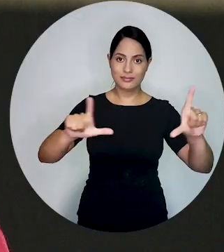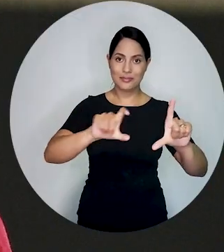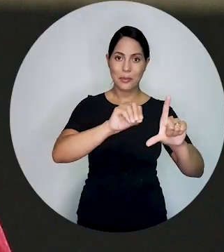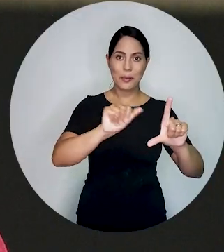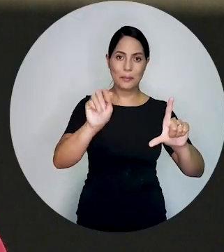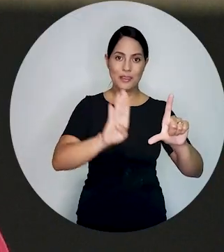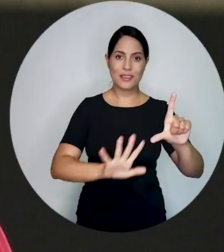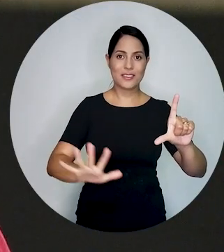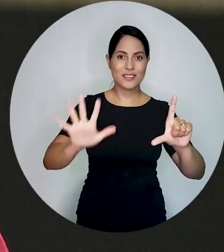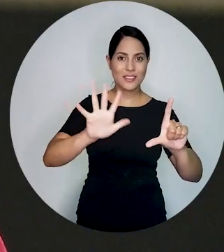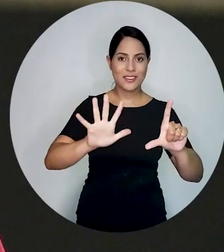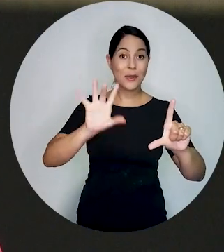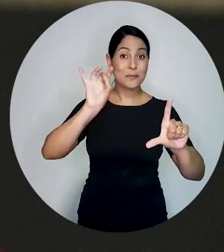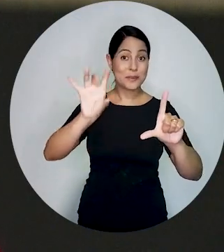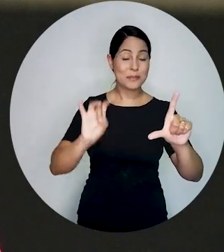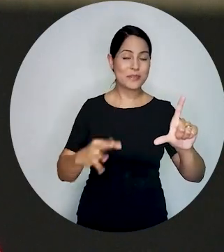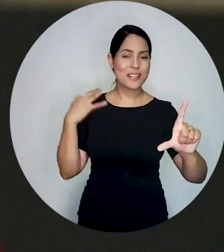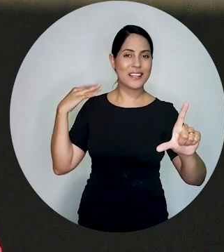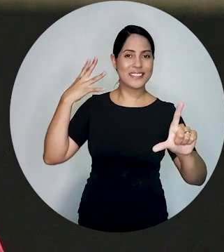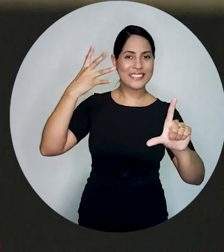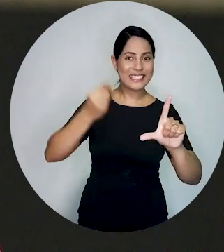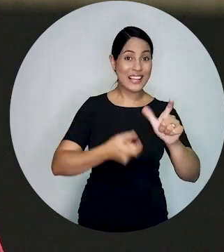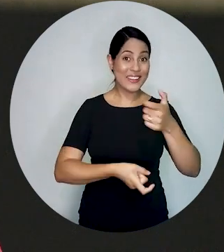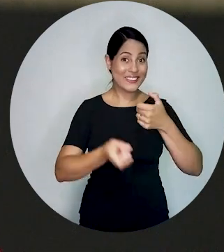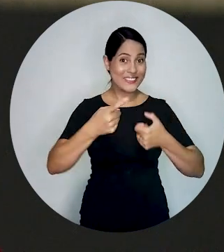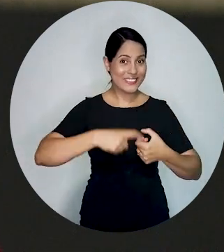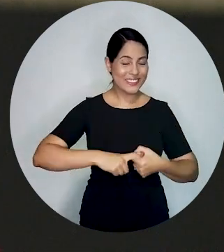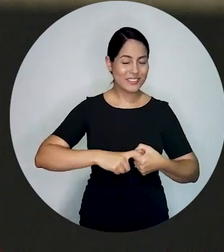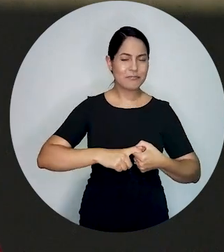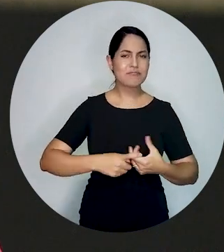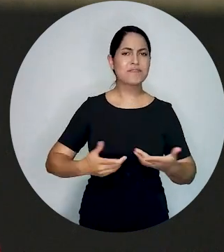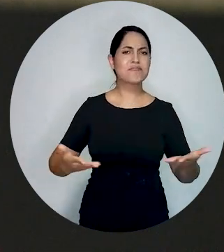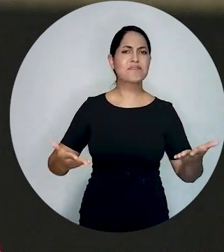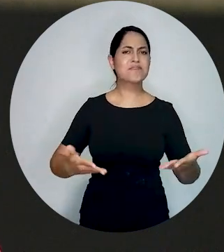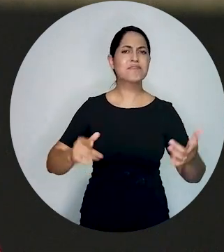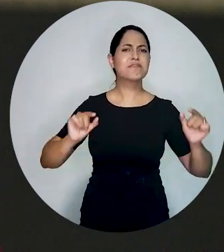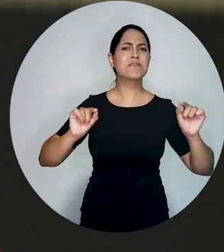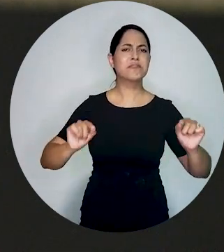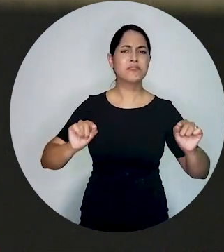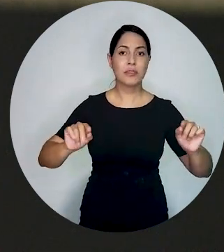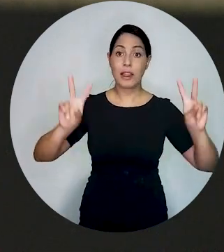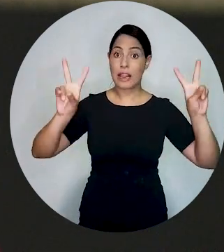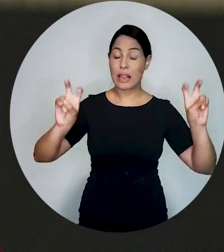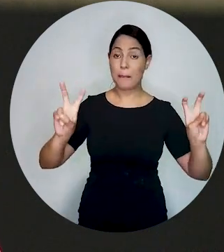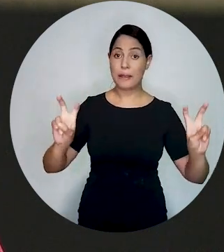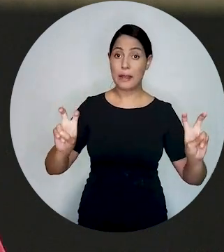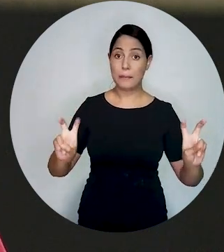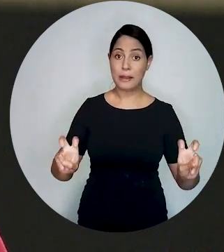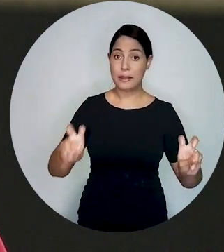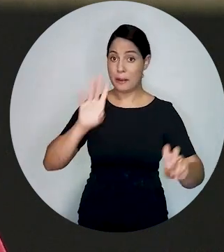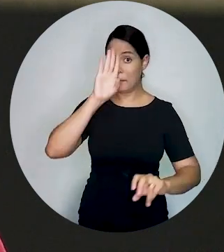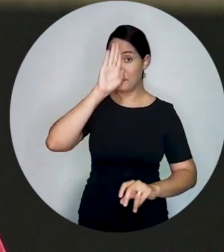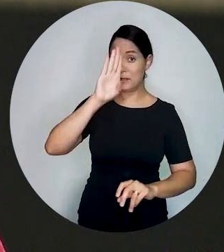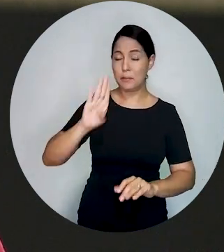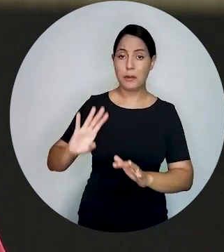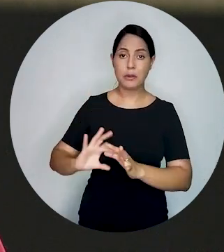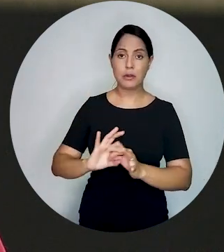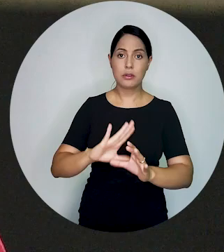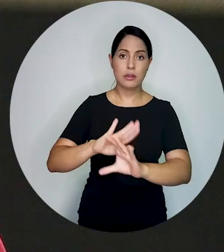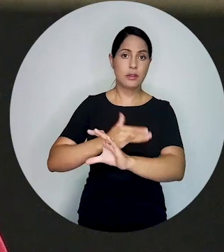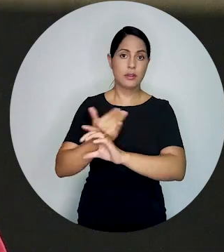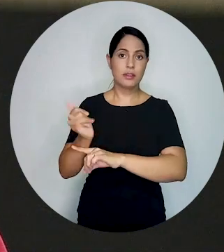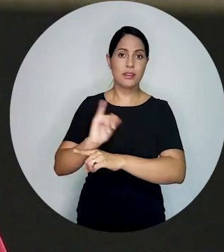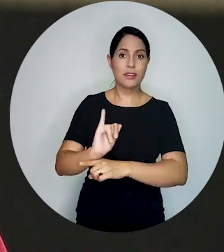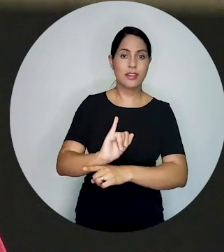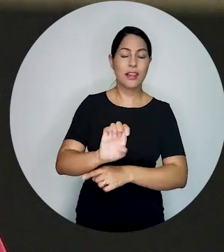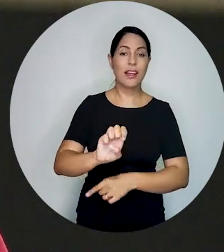Voltamos com mais um programa OAB Nacional, edição especial de retrospectiva, voltado aos principais eventos realizados pelo canal da ESA